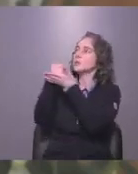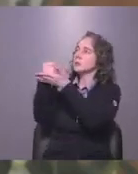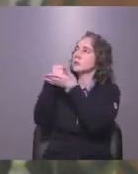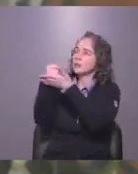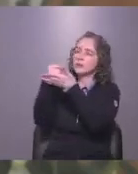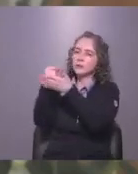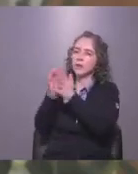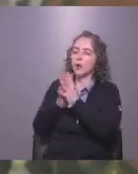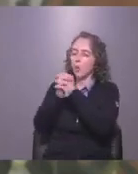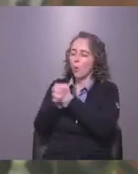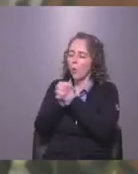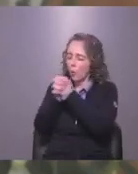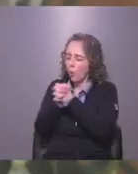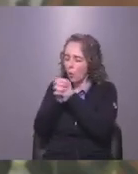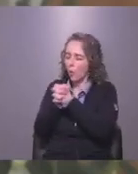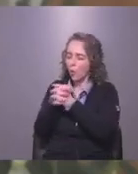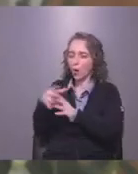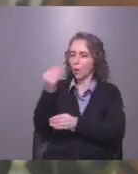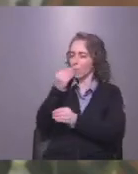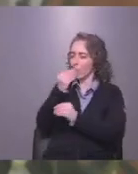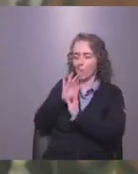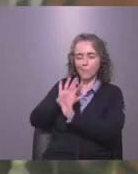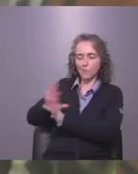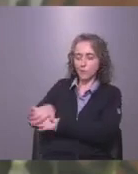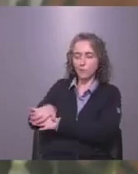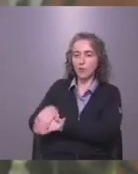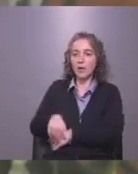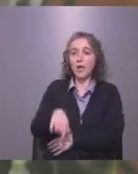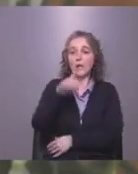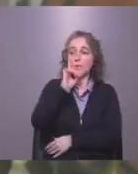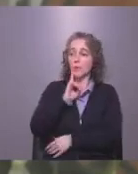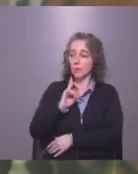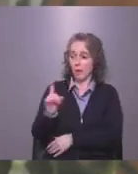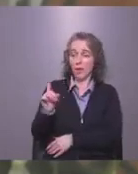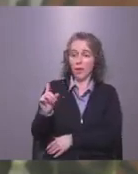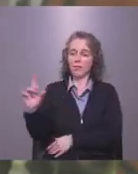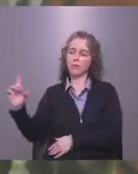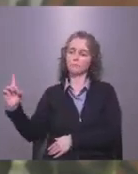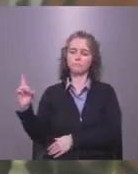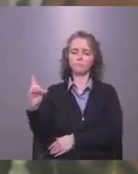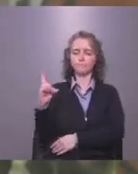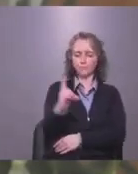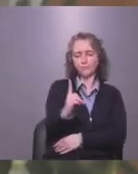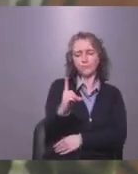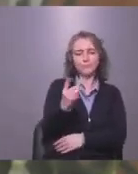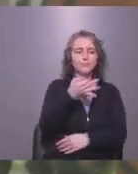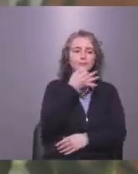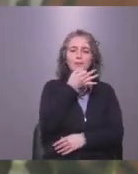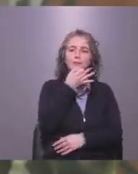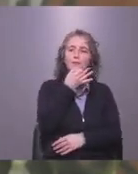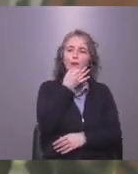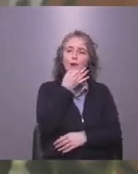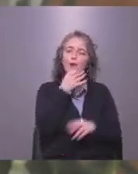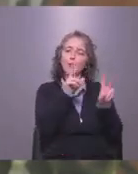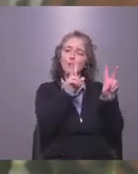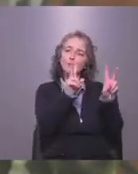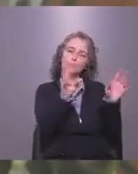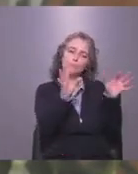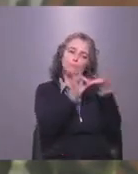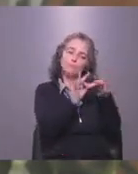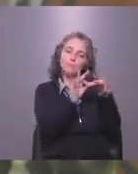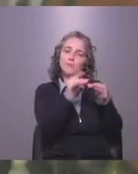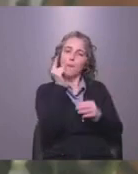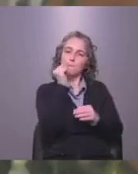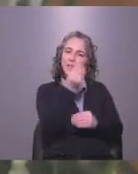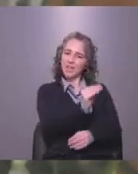Estando presente na mesma ocasião, começou também a louvar a Deus e a falar acerca do menino, a todos os que